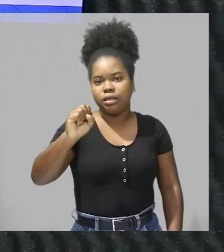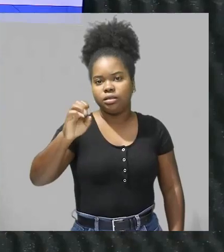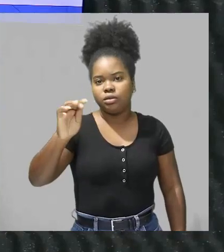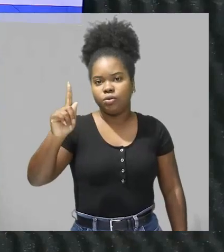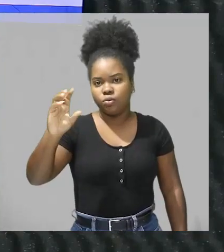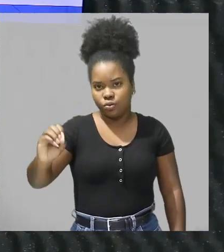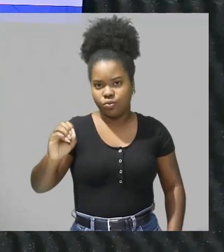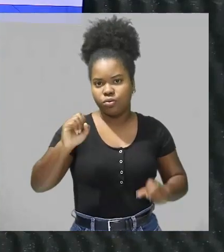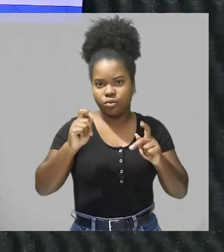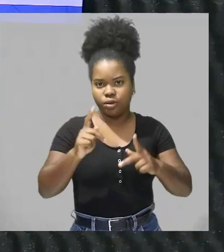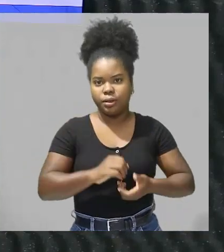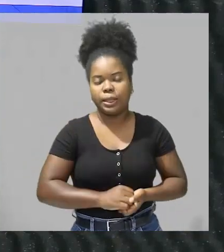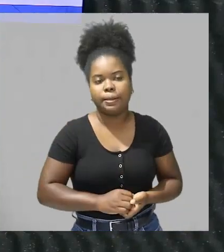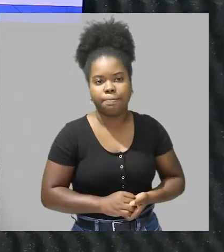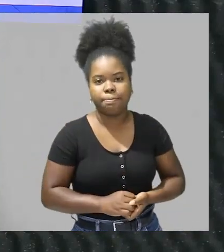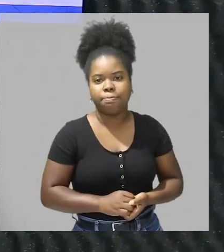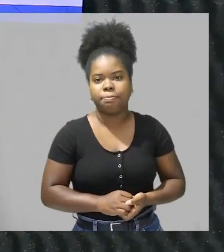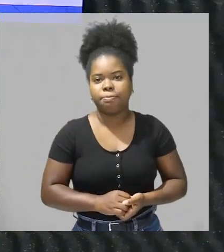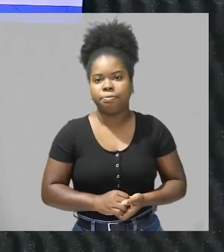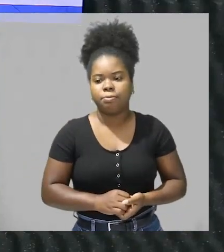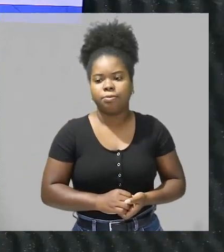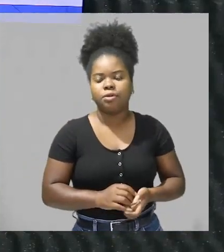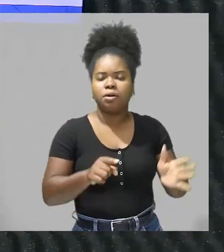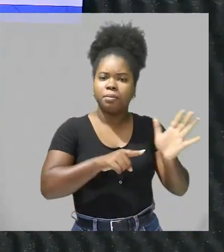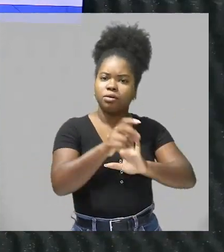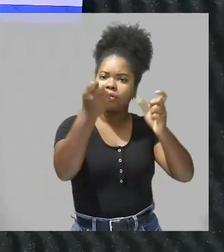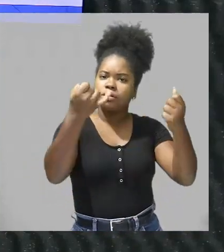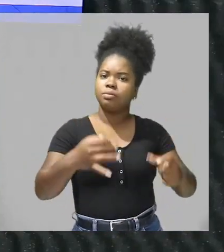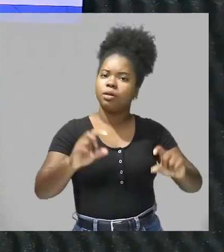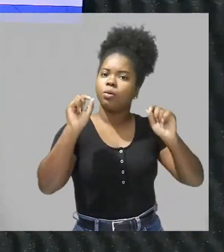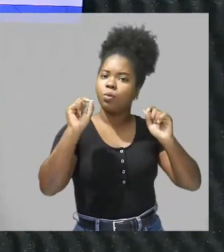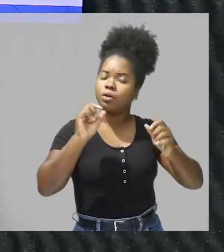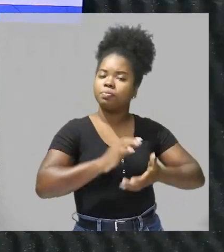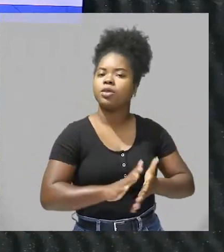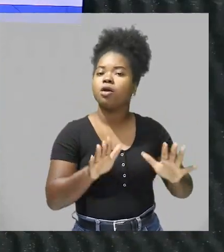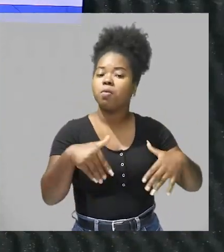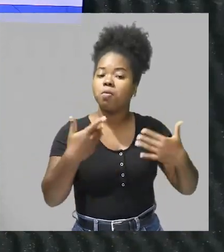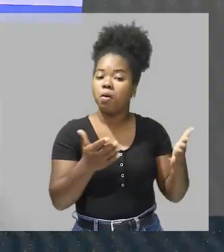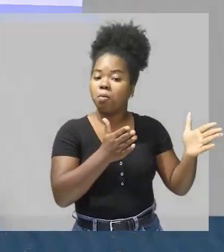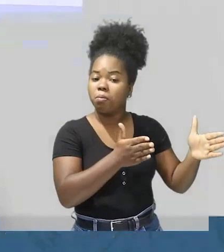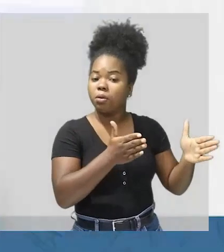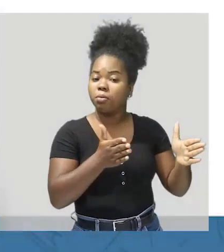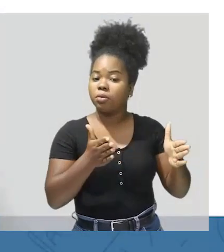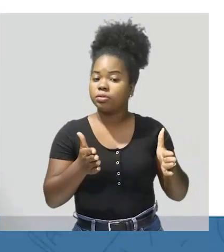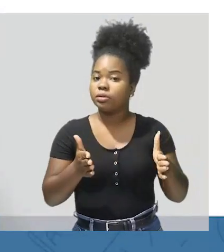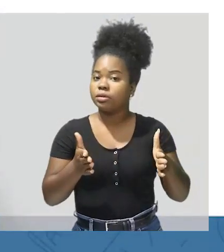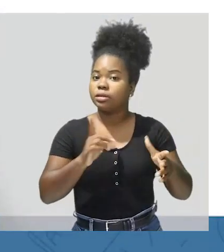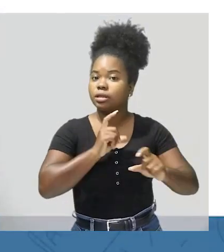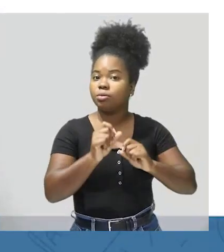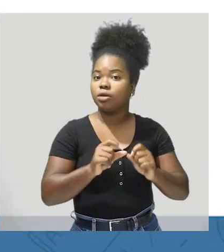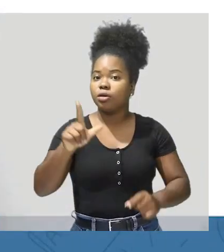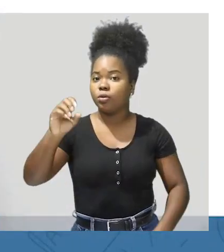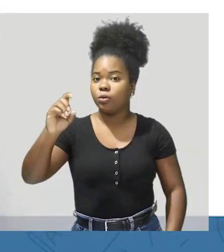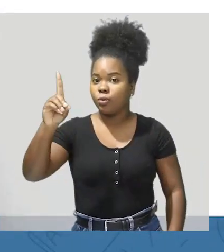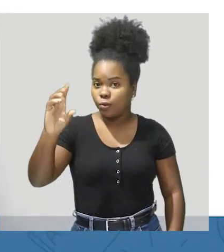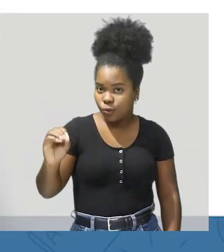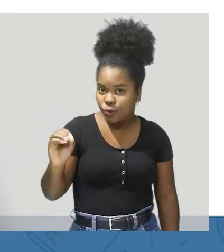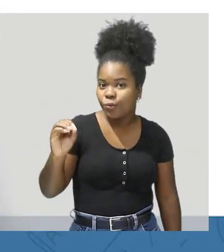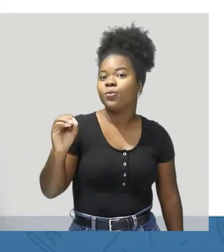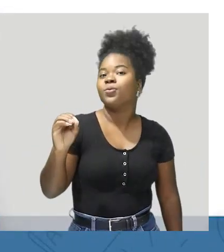show Olha só o que o comando quer em qual etapa decanta-se o lodo